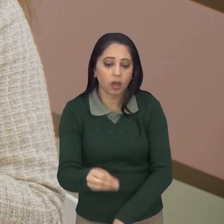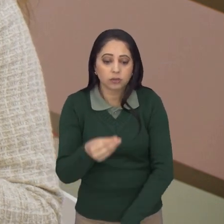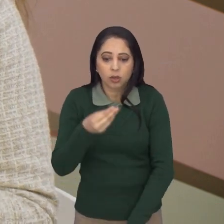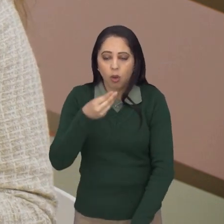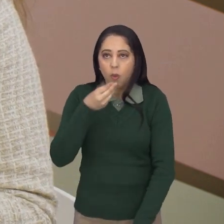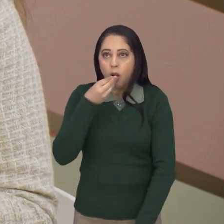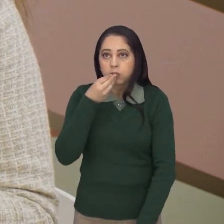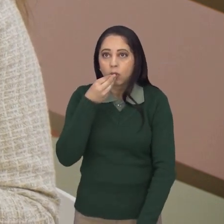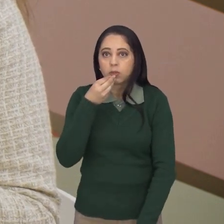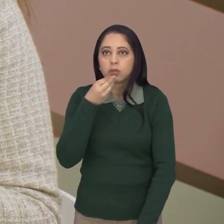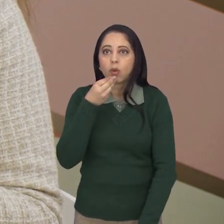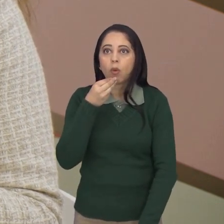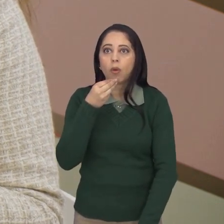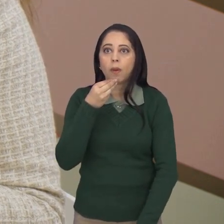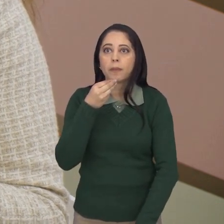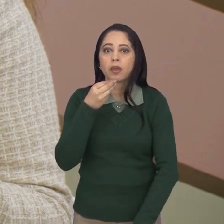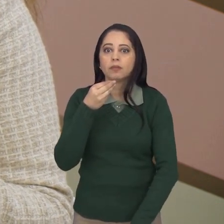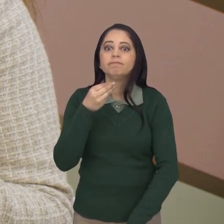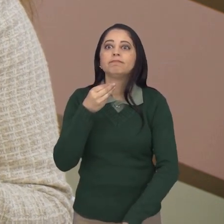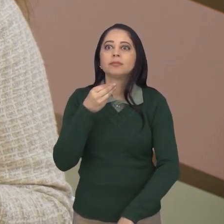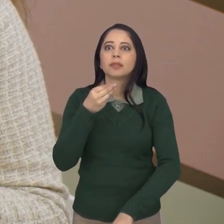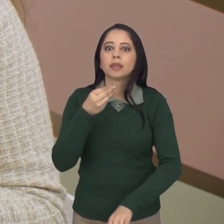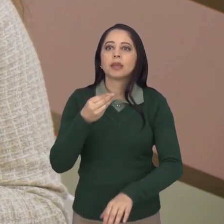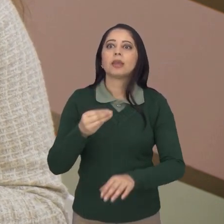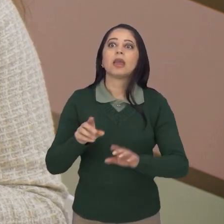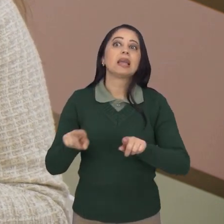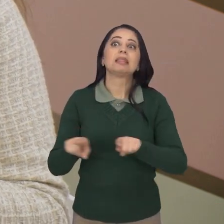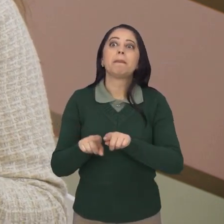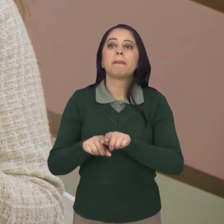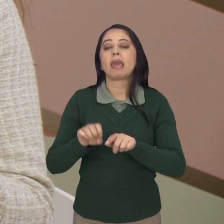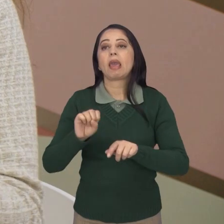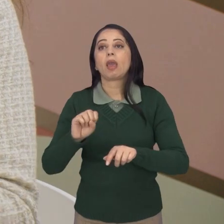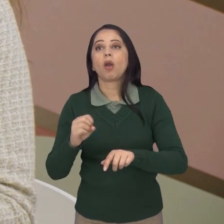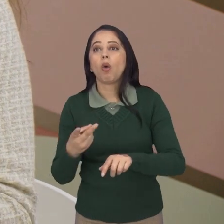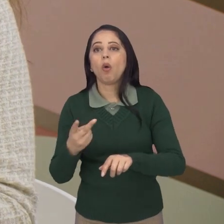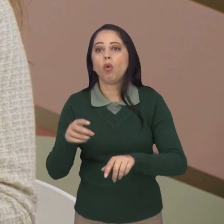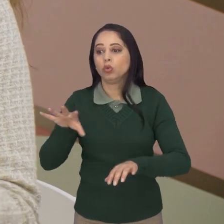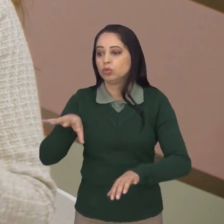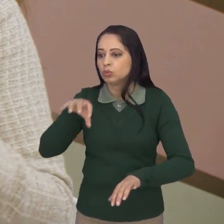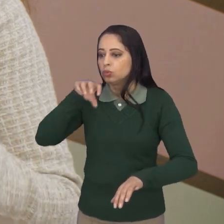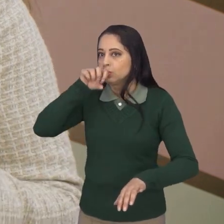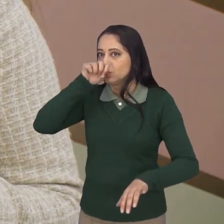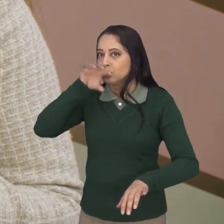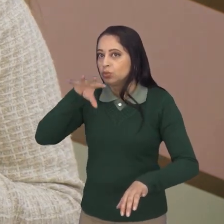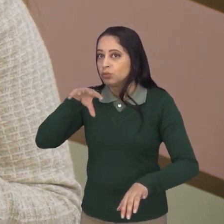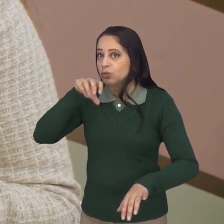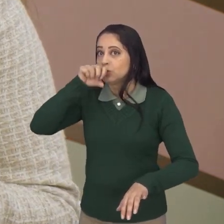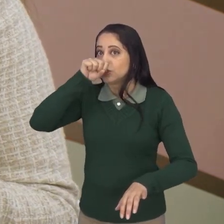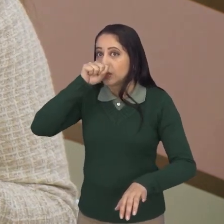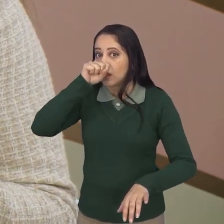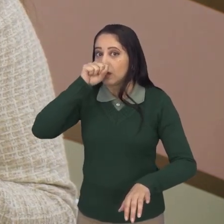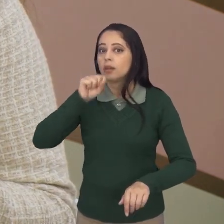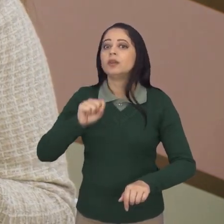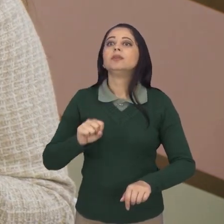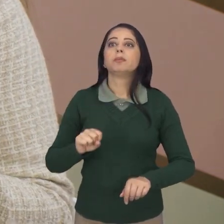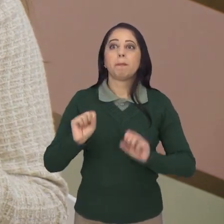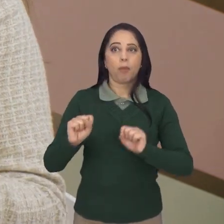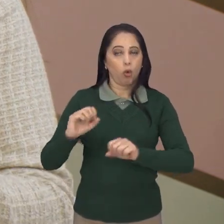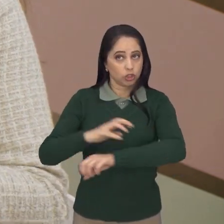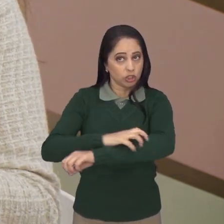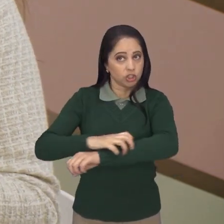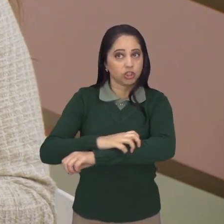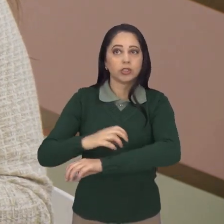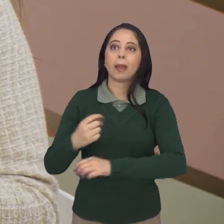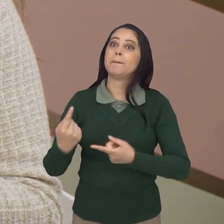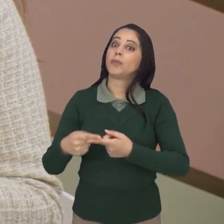eles não ingerem um alimento, mas ter contato, inalar ou estar num ambiente próximo do alimento alimento, eles também podem ter reação. Poxa. São